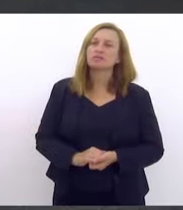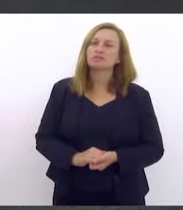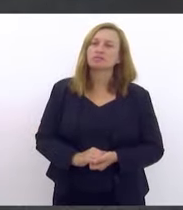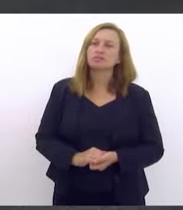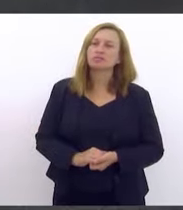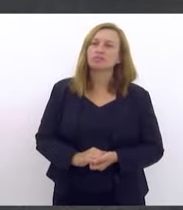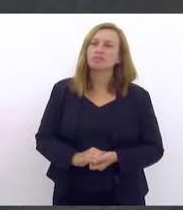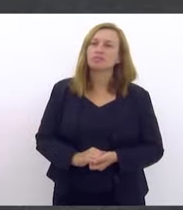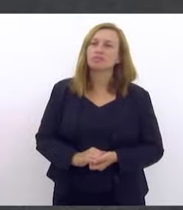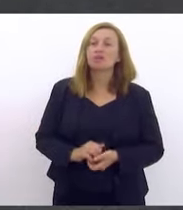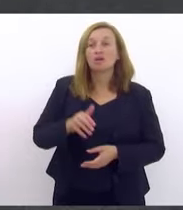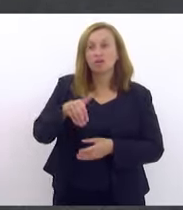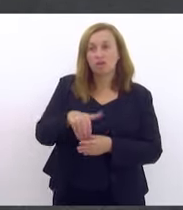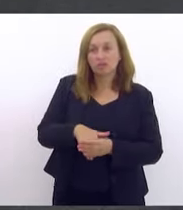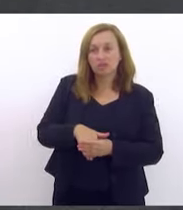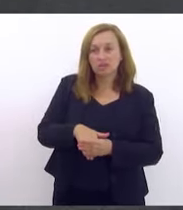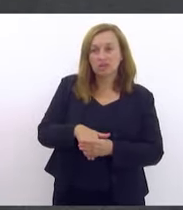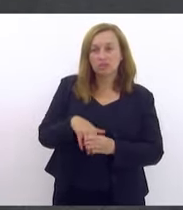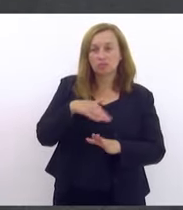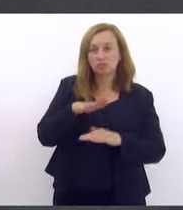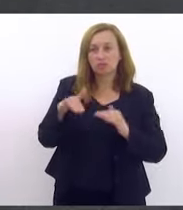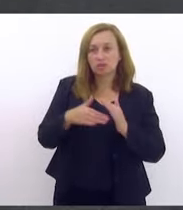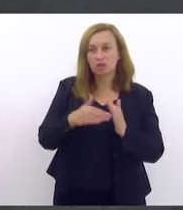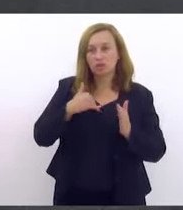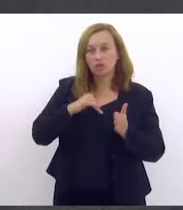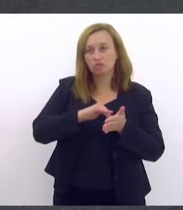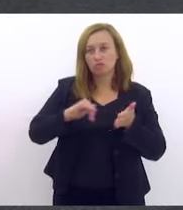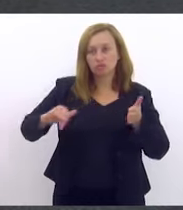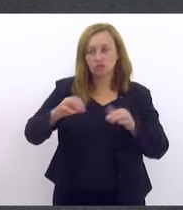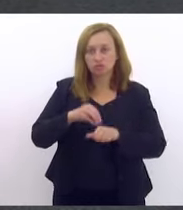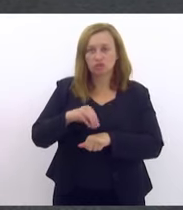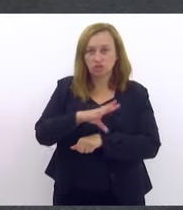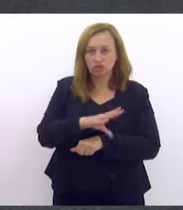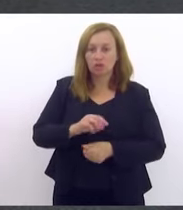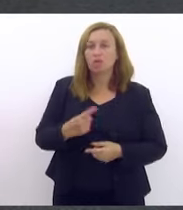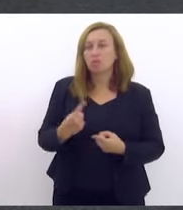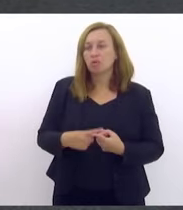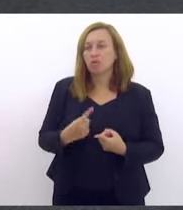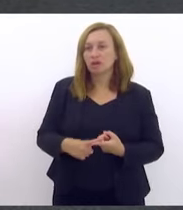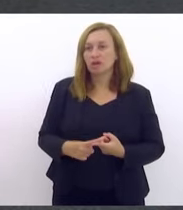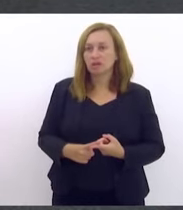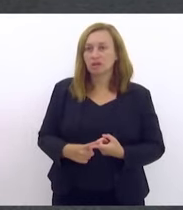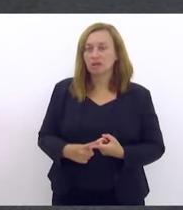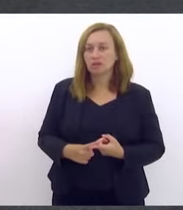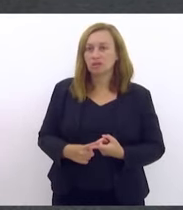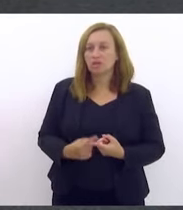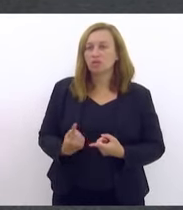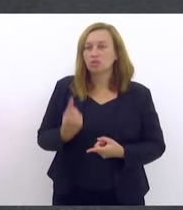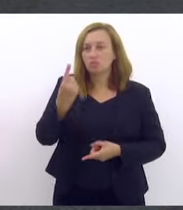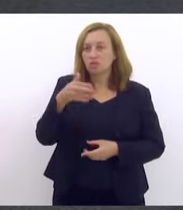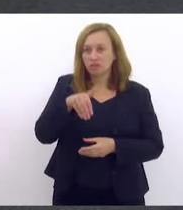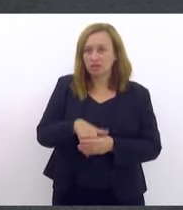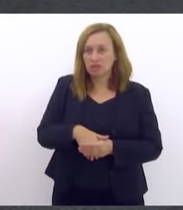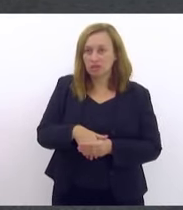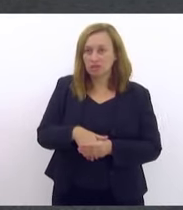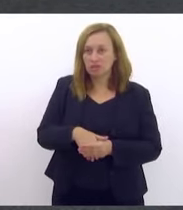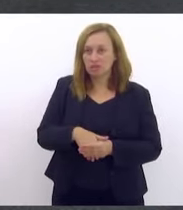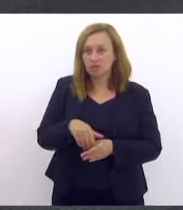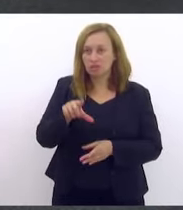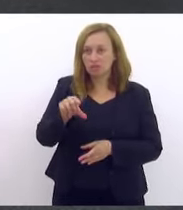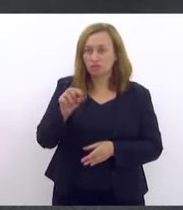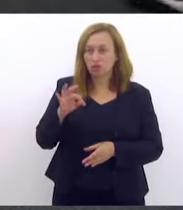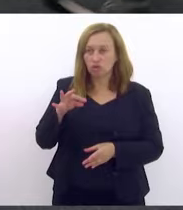Faz a votação nominal e eu retiro os destaques. Porque aí uma votação decide tudo.